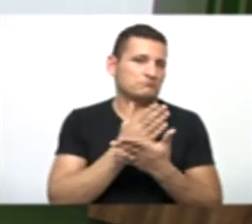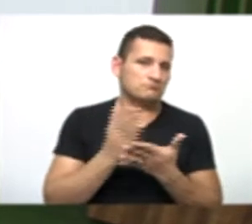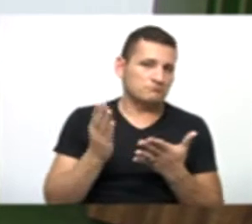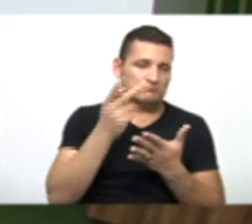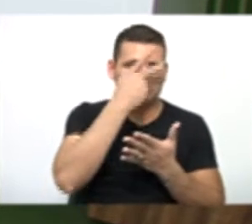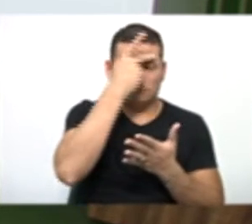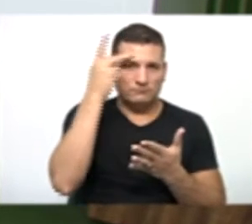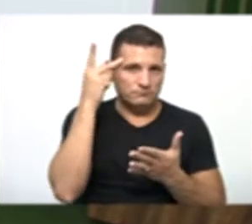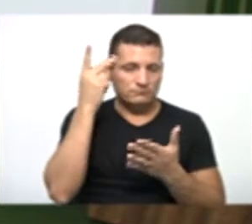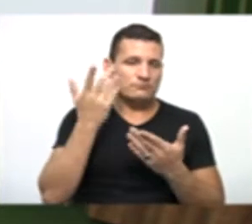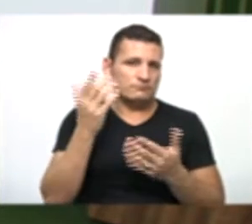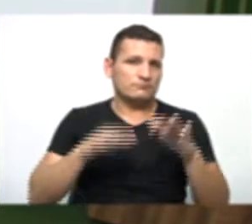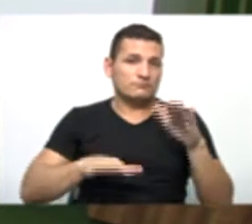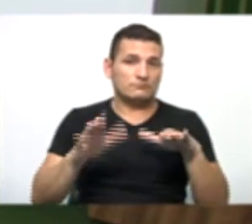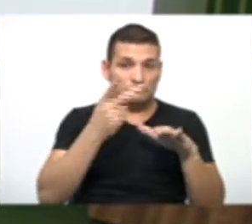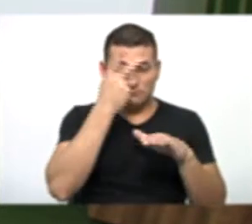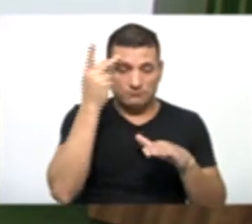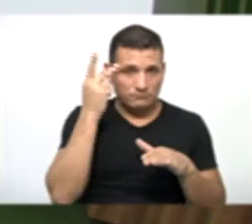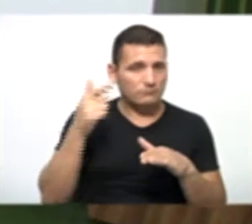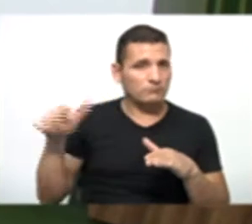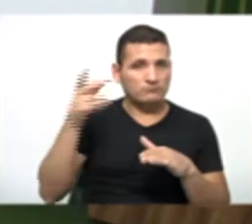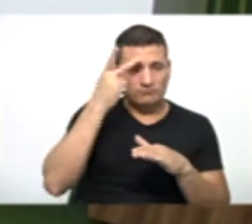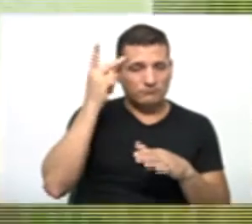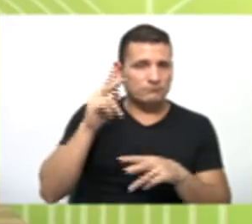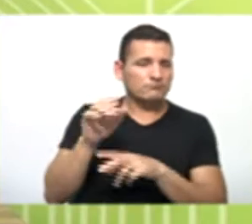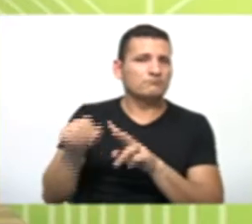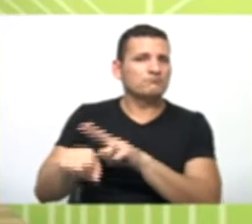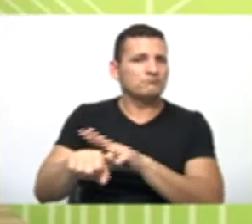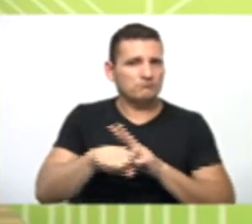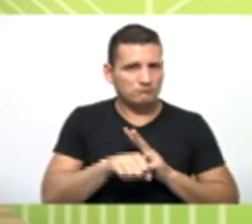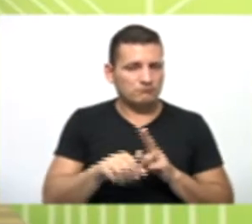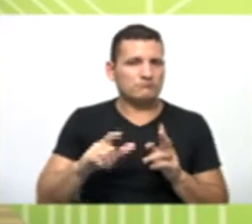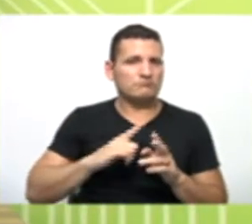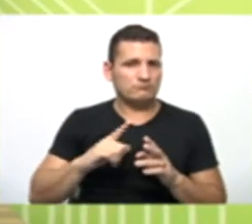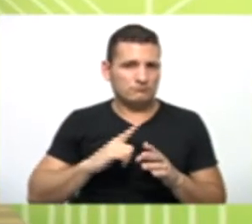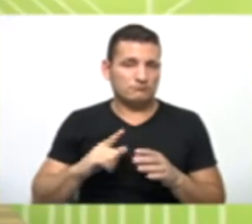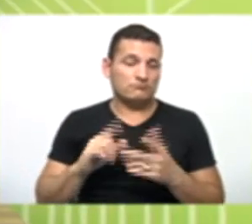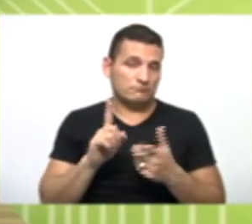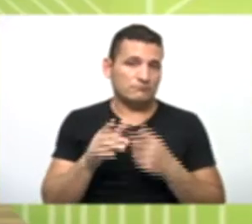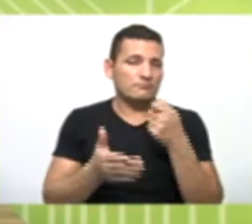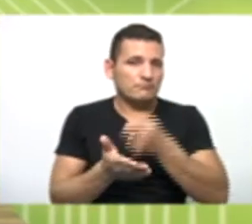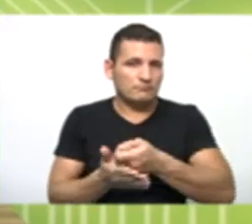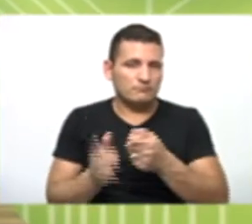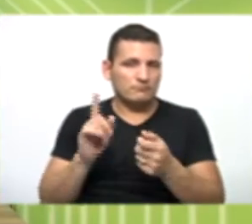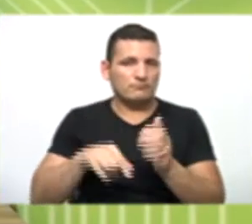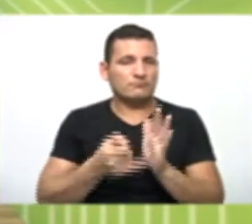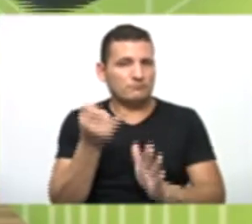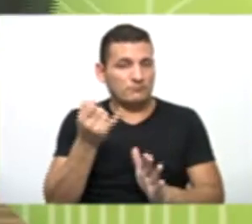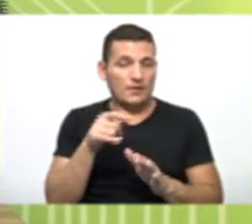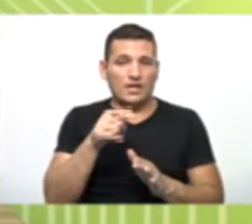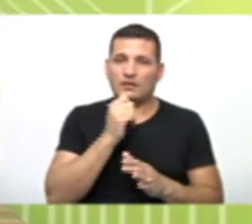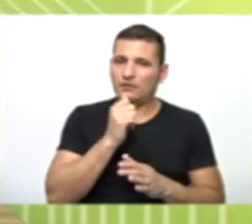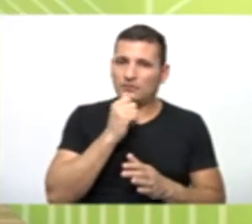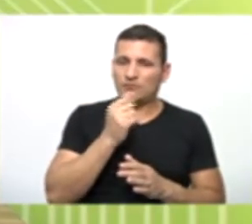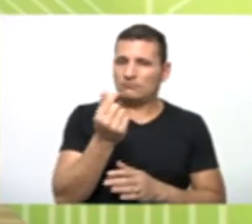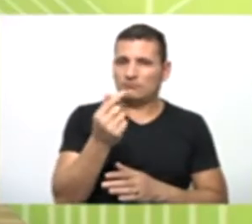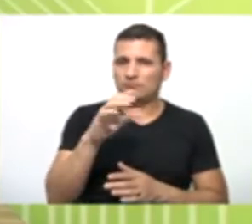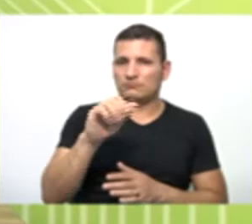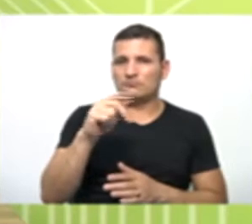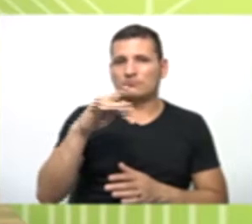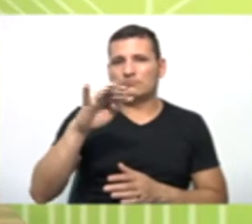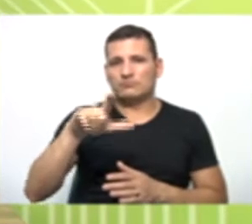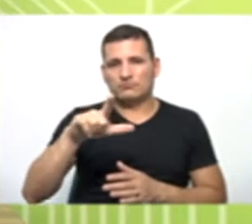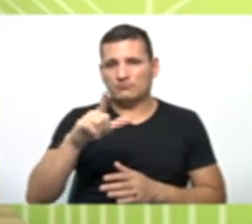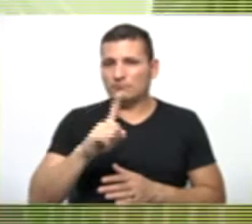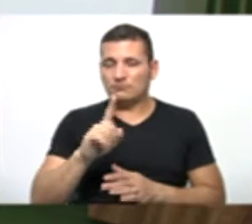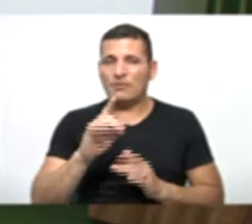as pessoas pegam de terceiros, né? Você está pagando a essa pessoa o juro. Não é o capital ainda. Exatamente. É só o juro. Assim como a